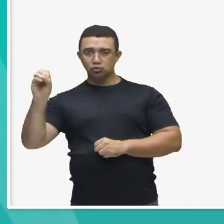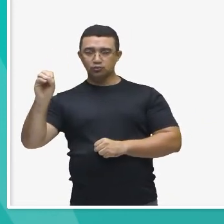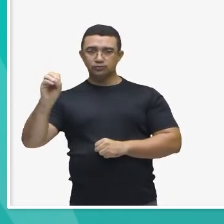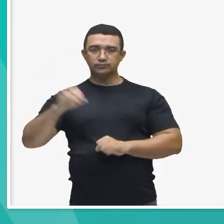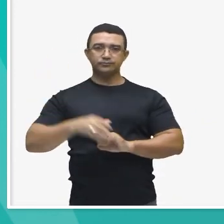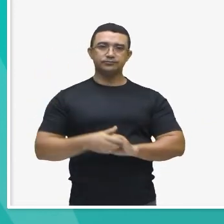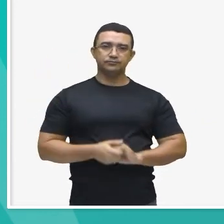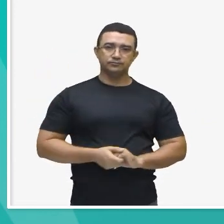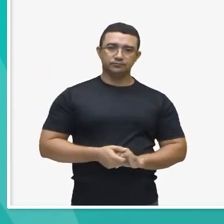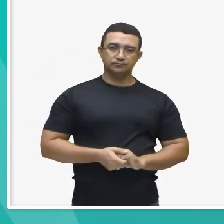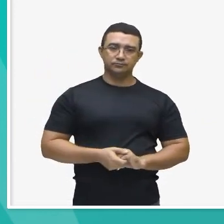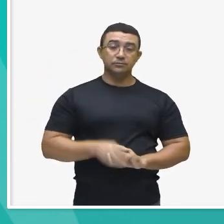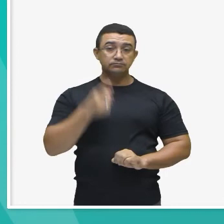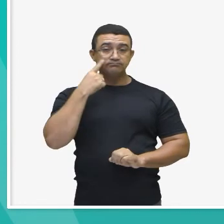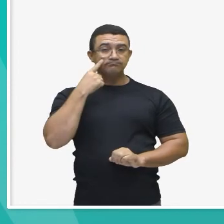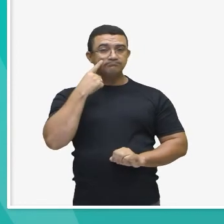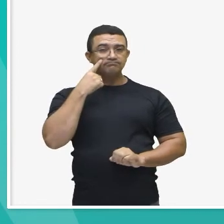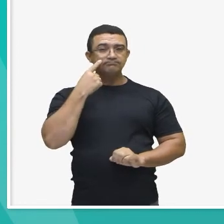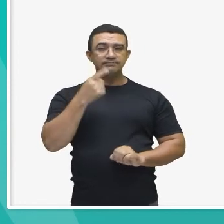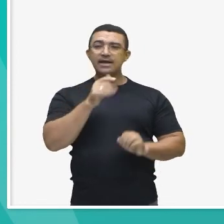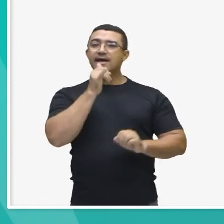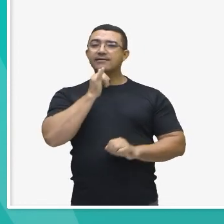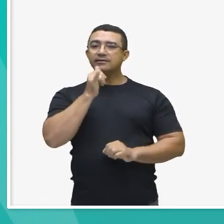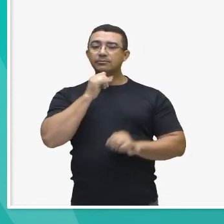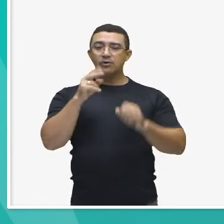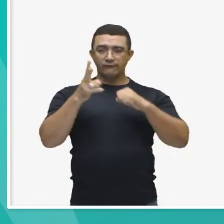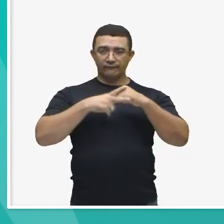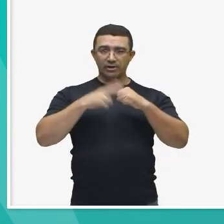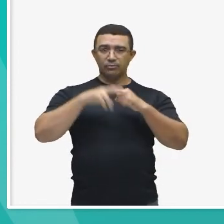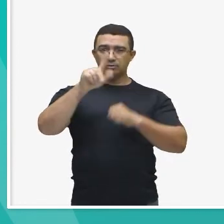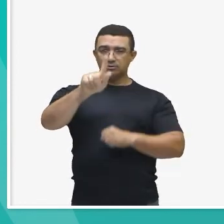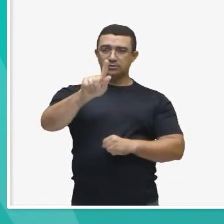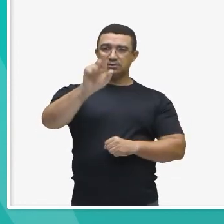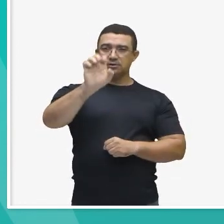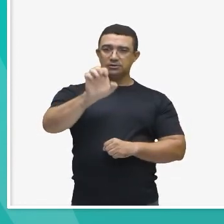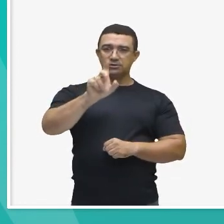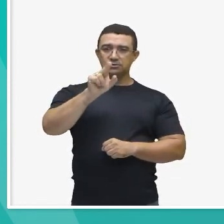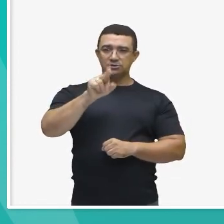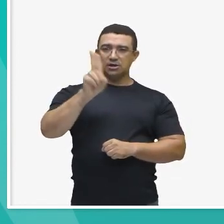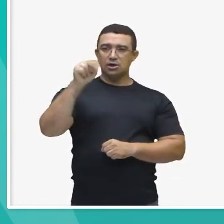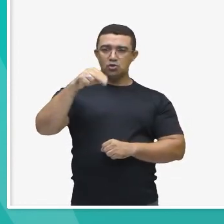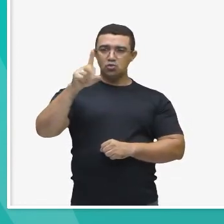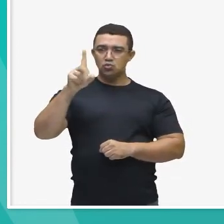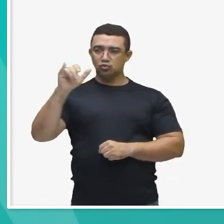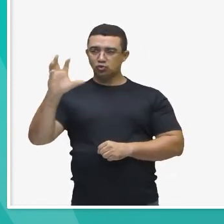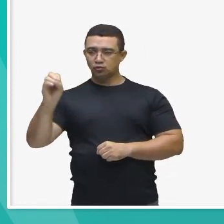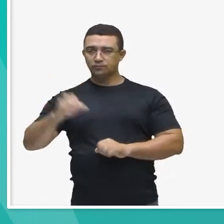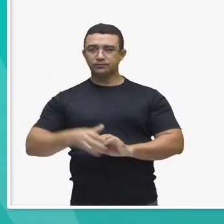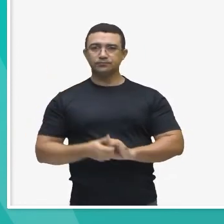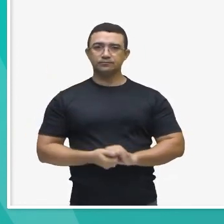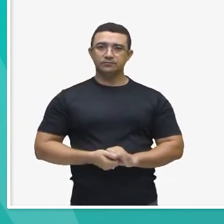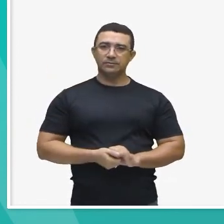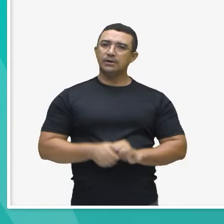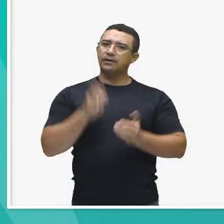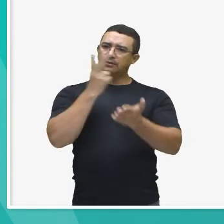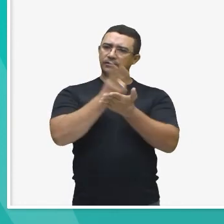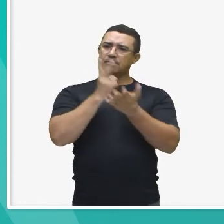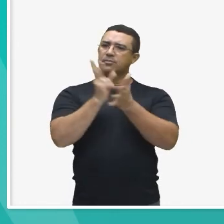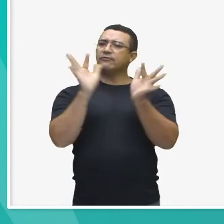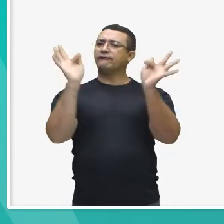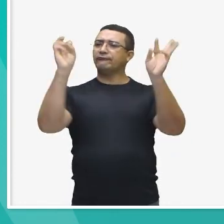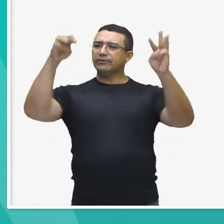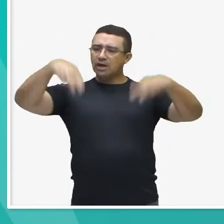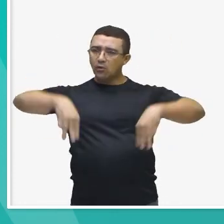Então, vamos observar quando o verbo está no gerúndio. Vocês lembram quando o verbo está no gerúndio? Né? Vai ter a terminação ando,